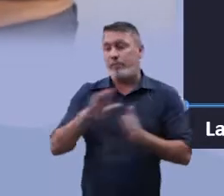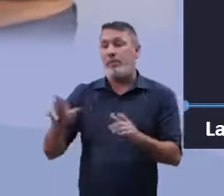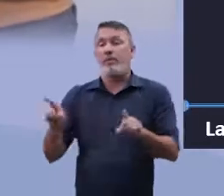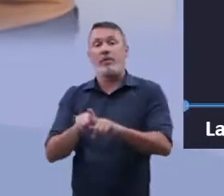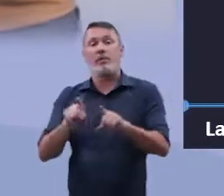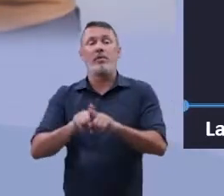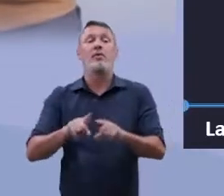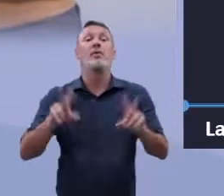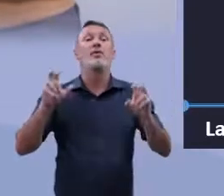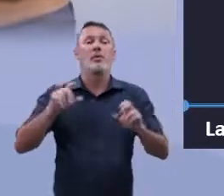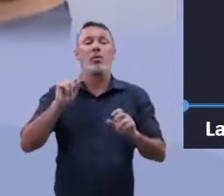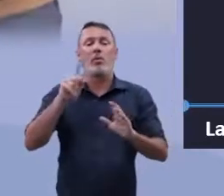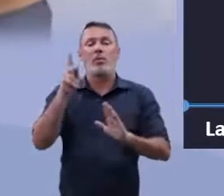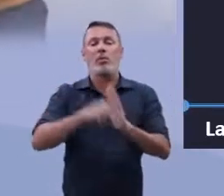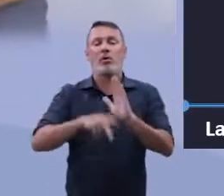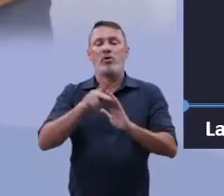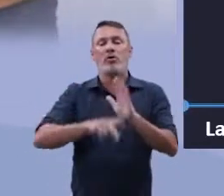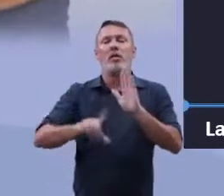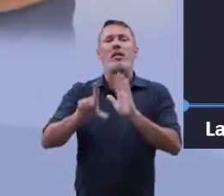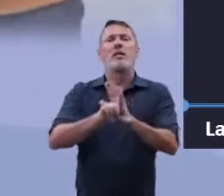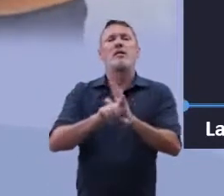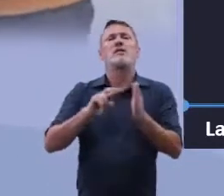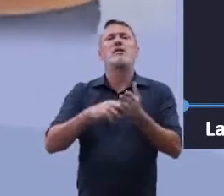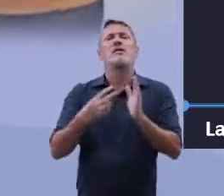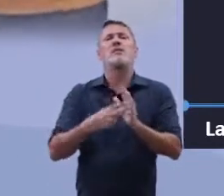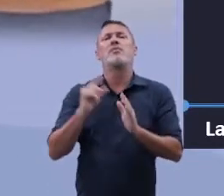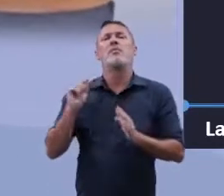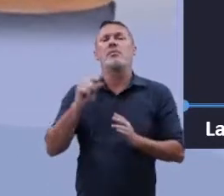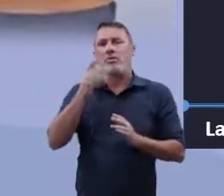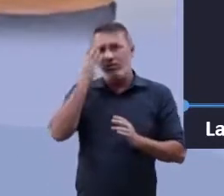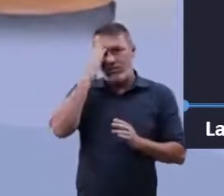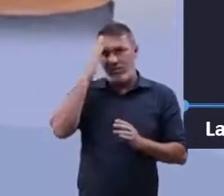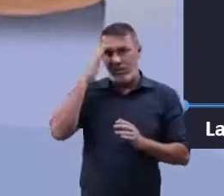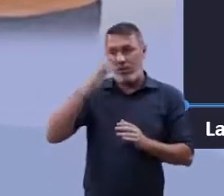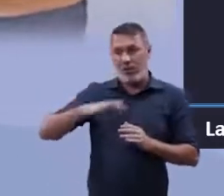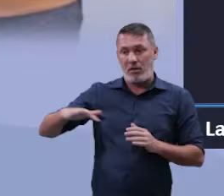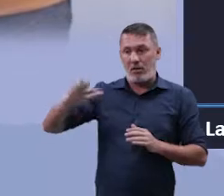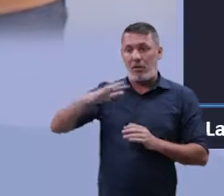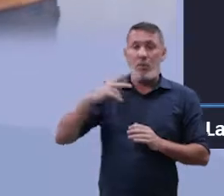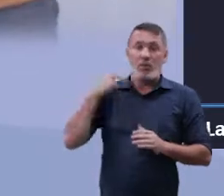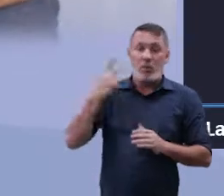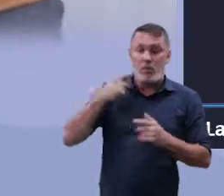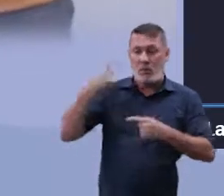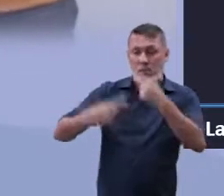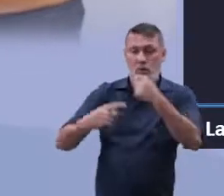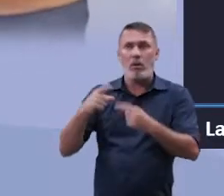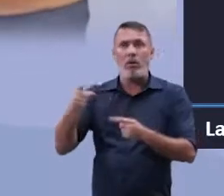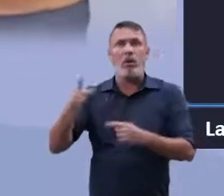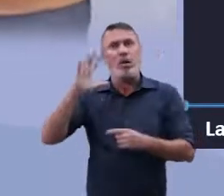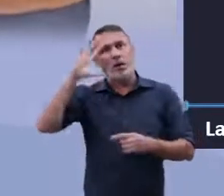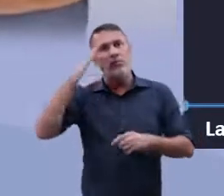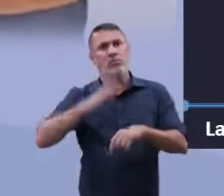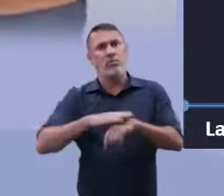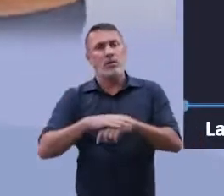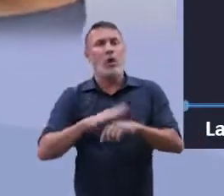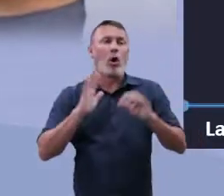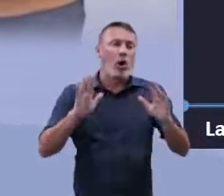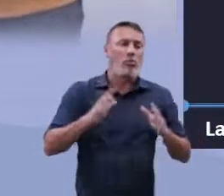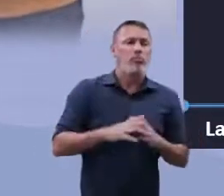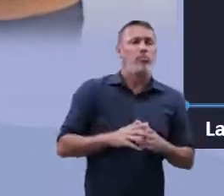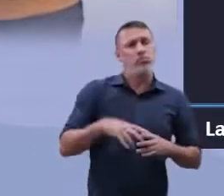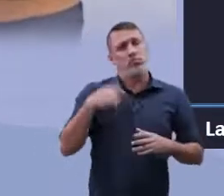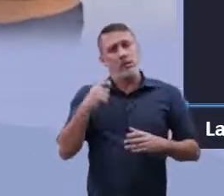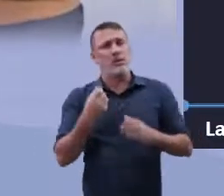é um projeto de lei. Projeto de lei é quando alguém superior, alguém da área pública, política, resolve, olha,